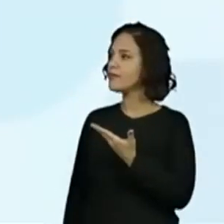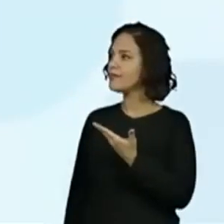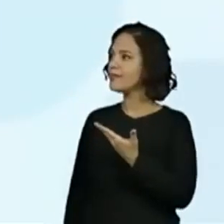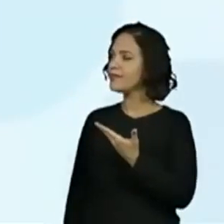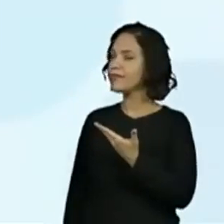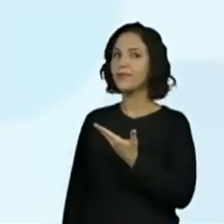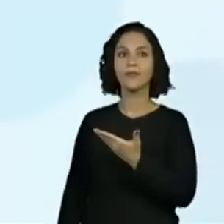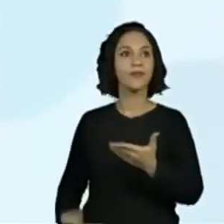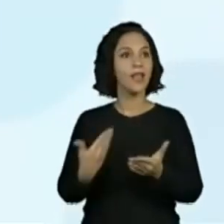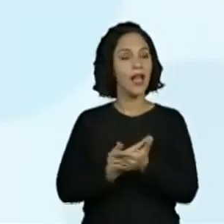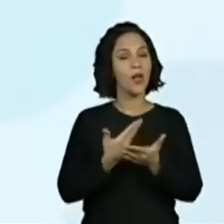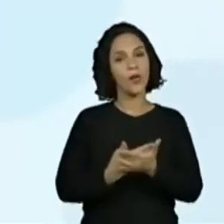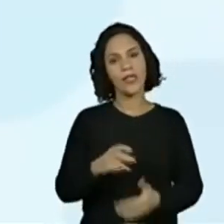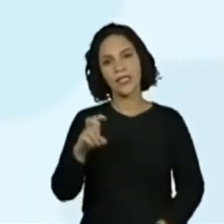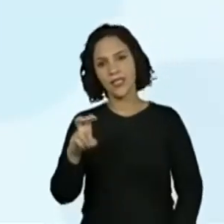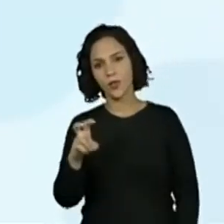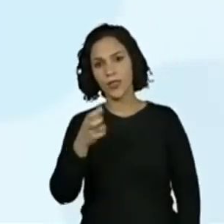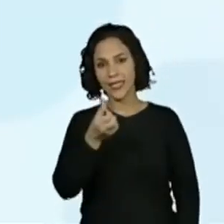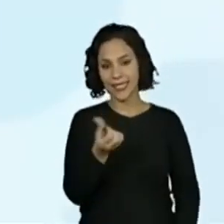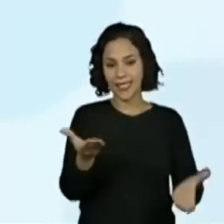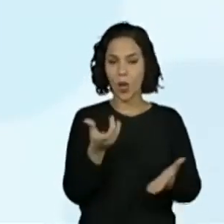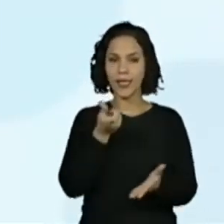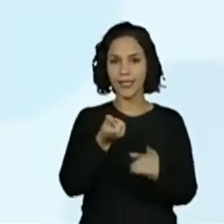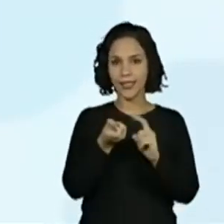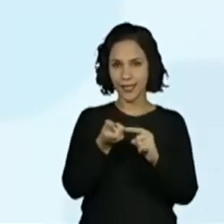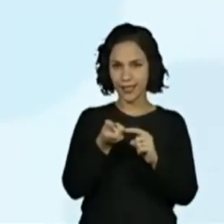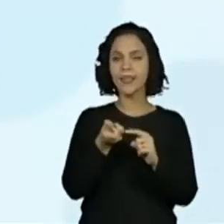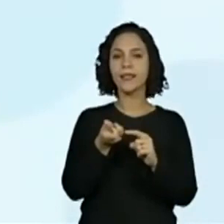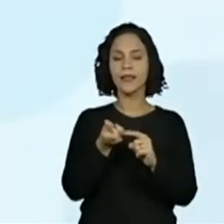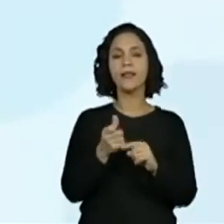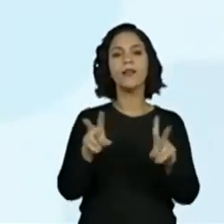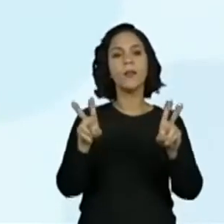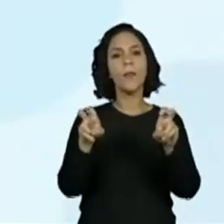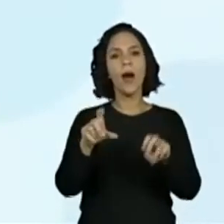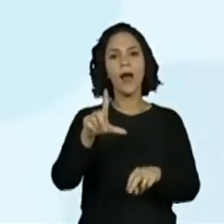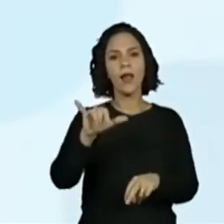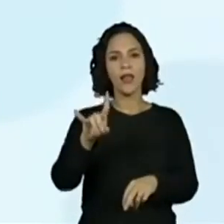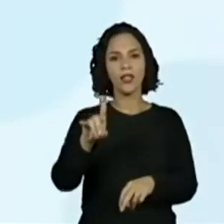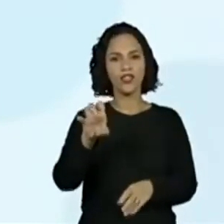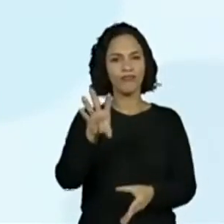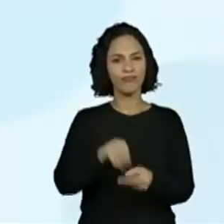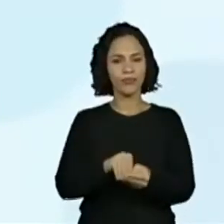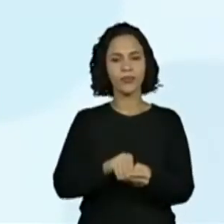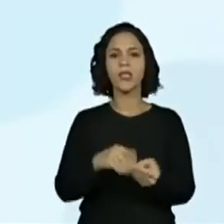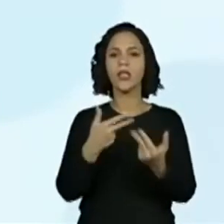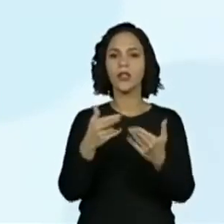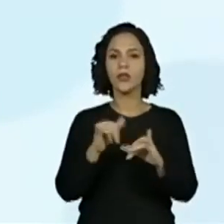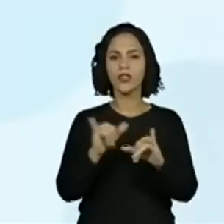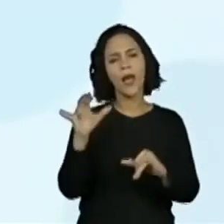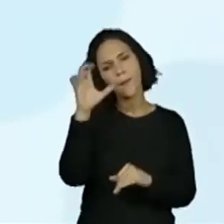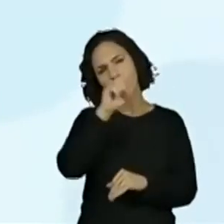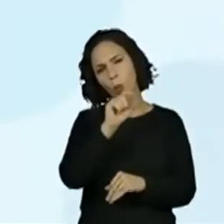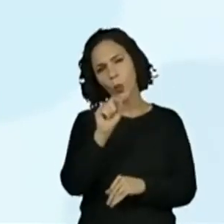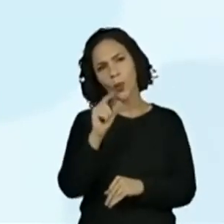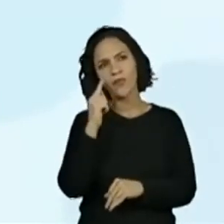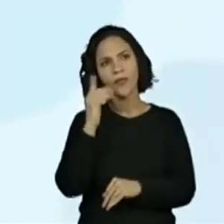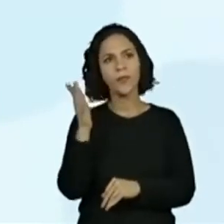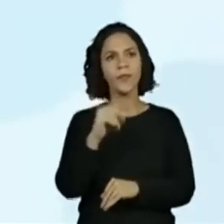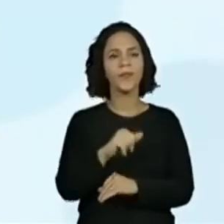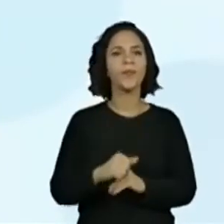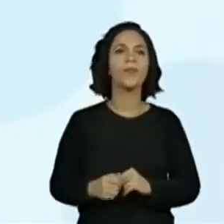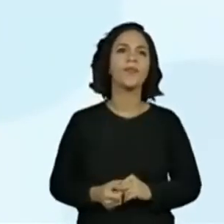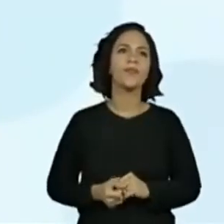Estamos aí na sexta aula, né? Aula 6, o lead da notícia. E o que vamos aprender, professora? Pode passar aí.